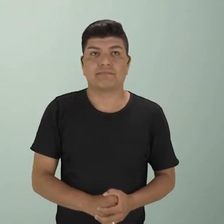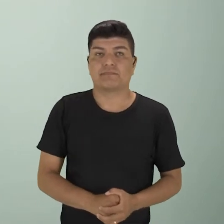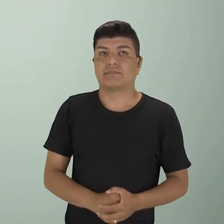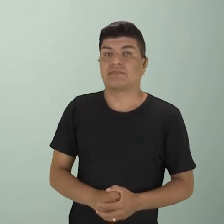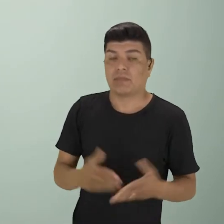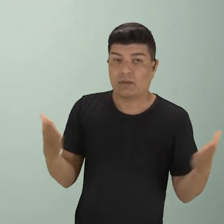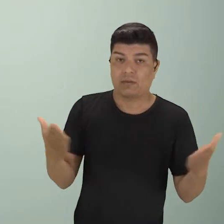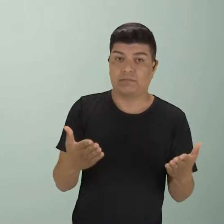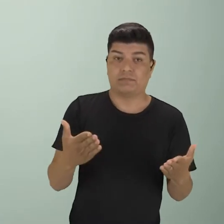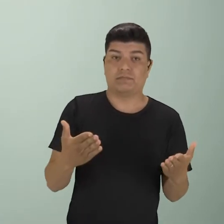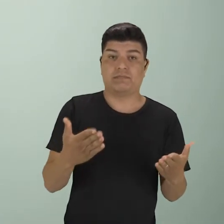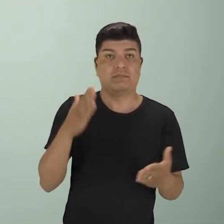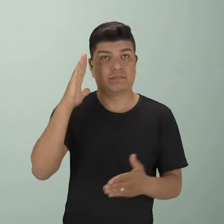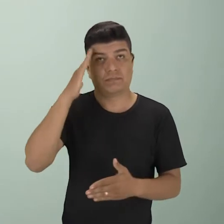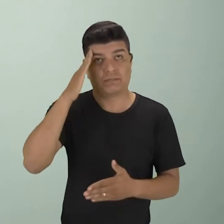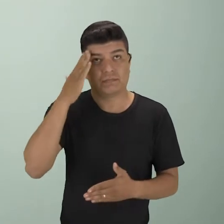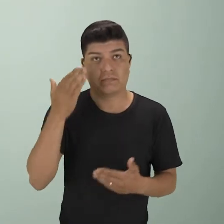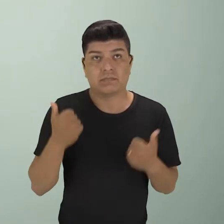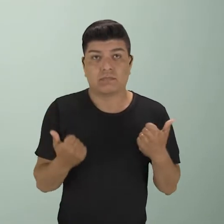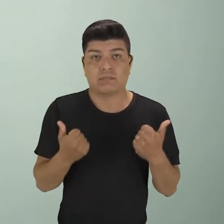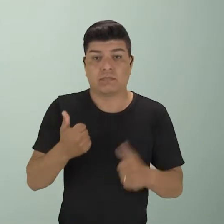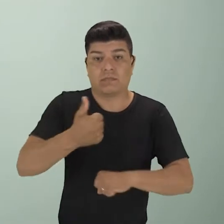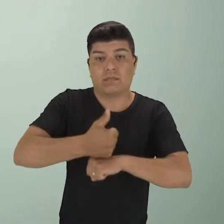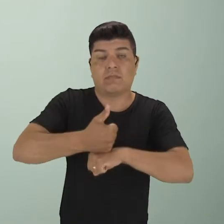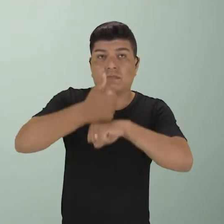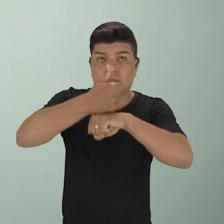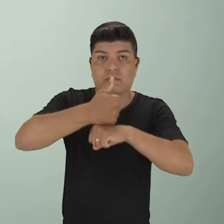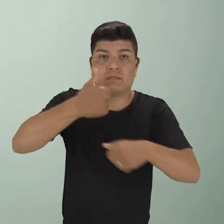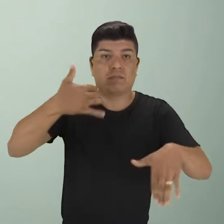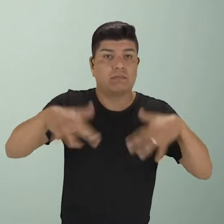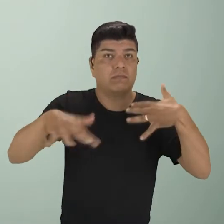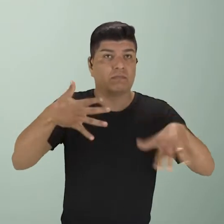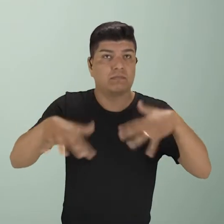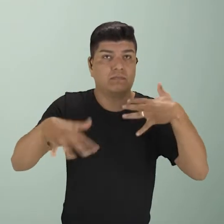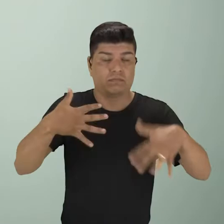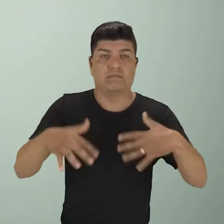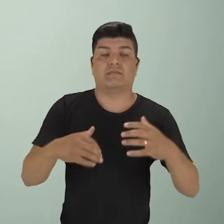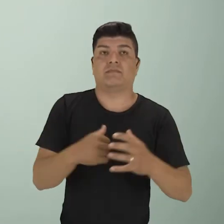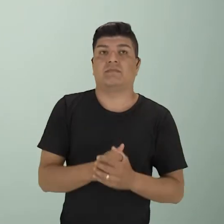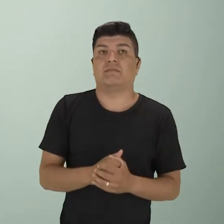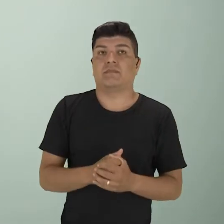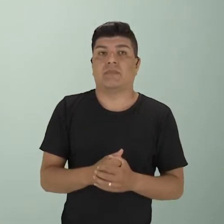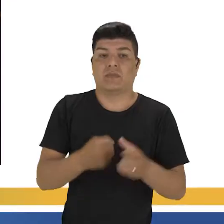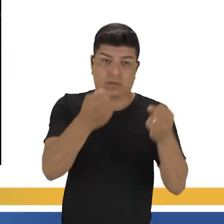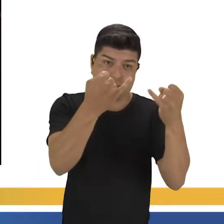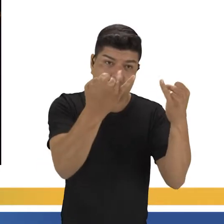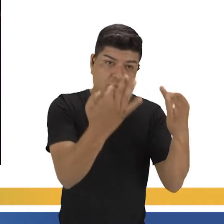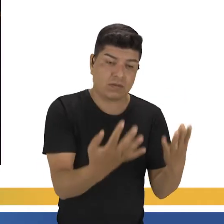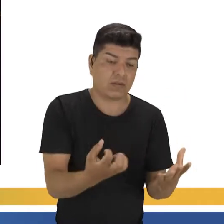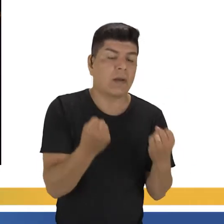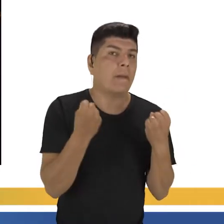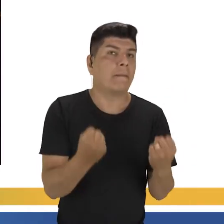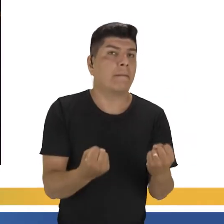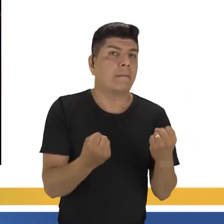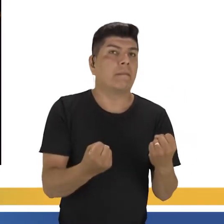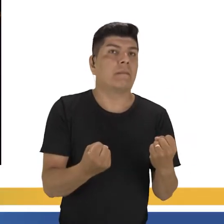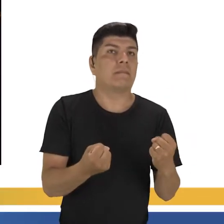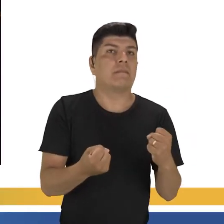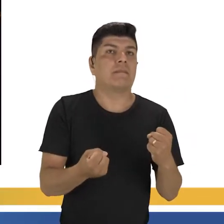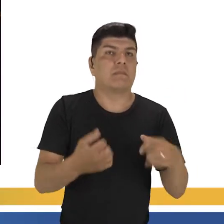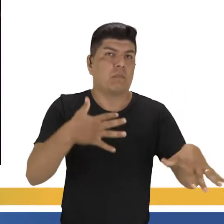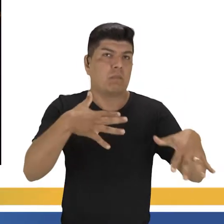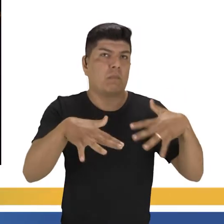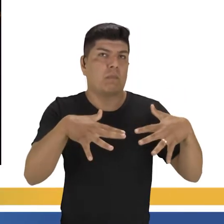gente vai entender um pouco sobre as qualidades desses movimentos segundo Laban. Quando ele fala de peso, ele está falando de